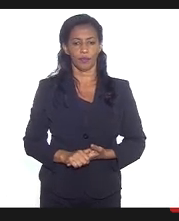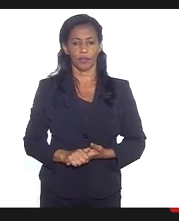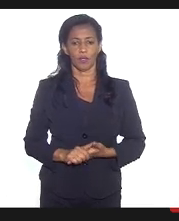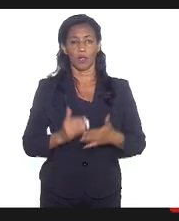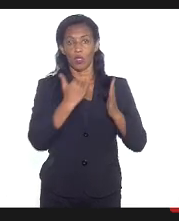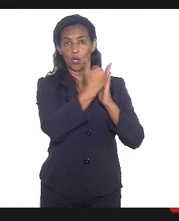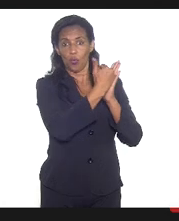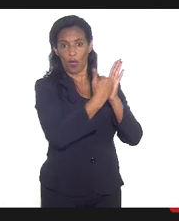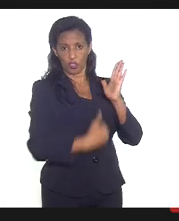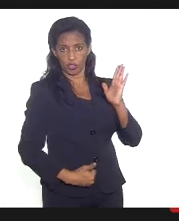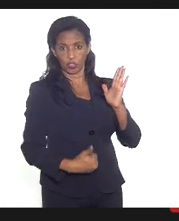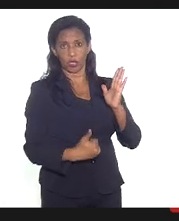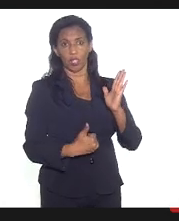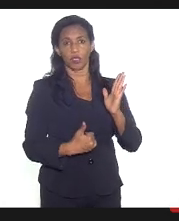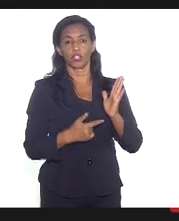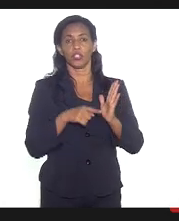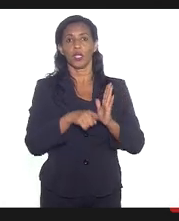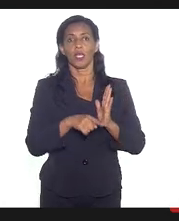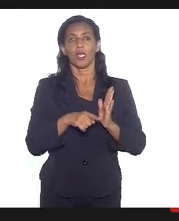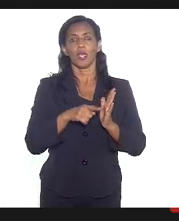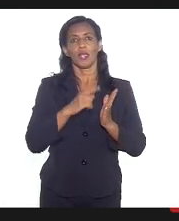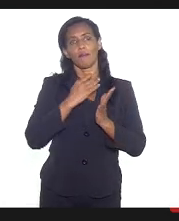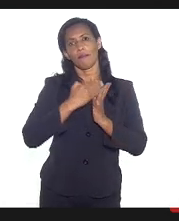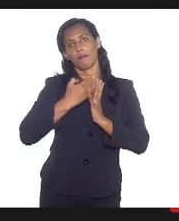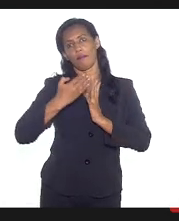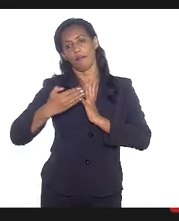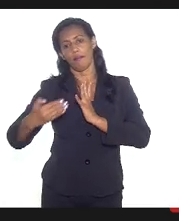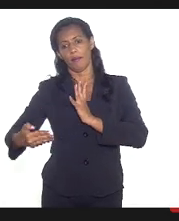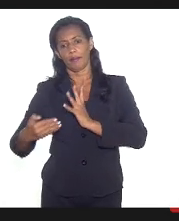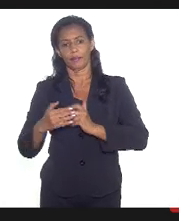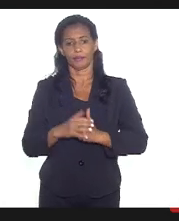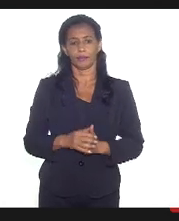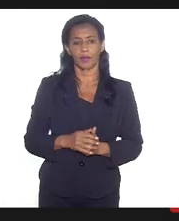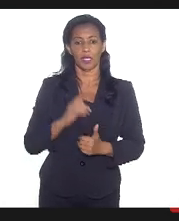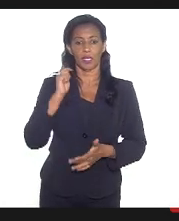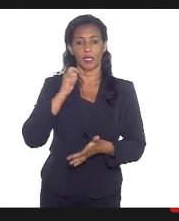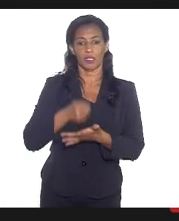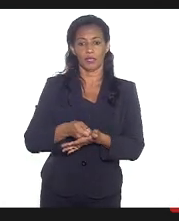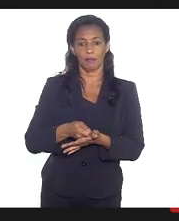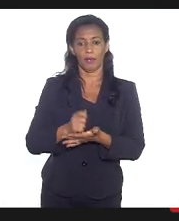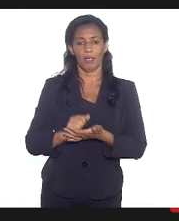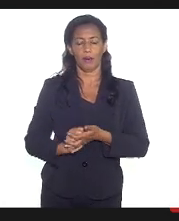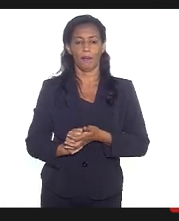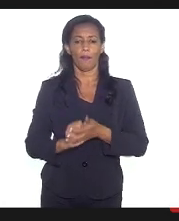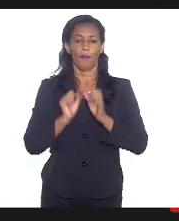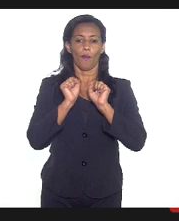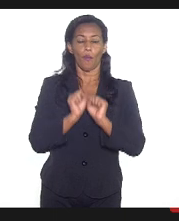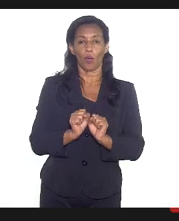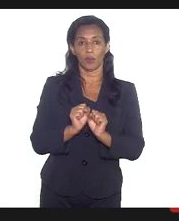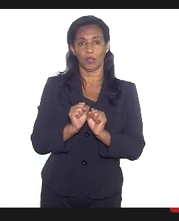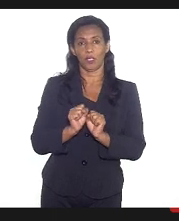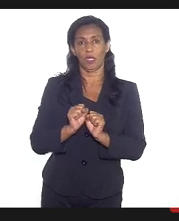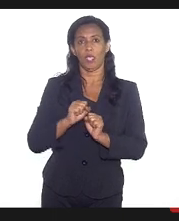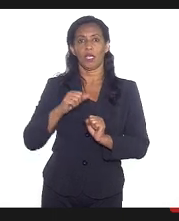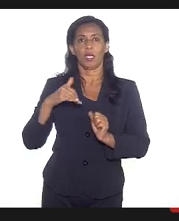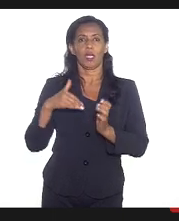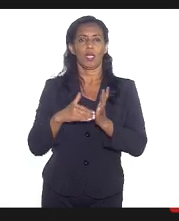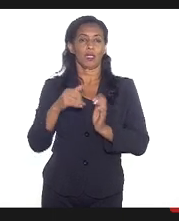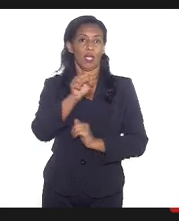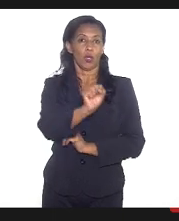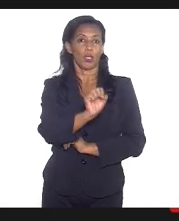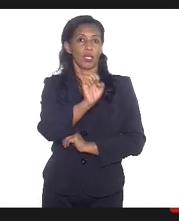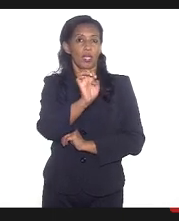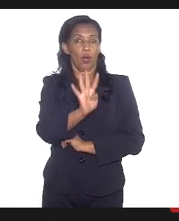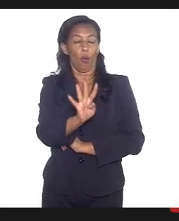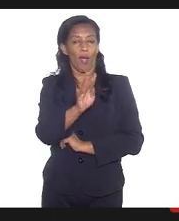e o restante em mercadoria. Esse pagamento em pecúnia poderia ser parcelado em até 84